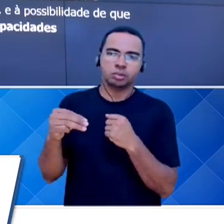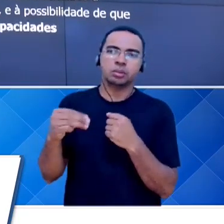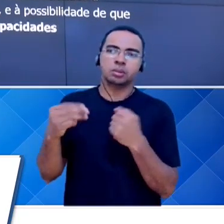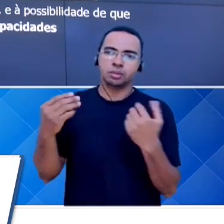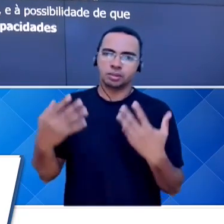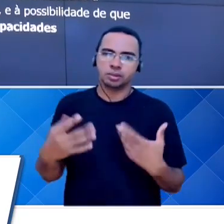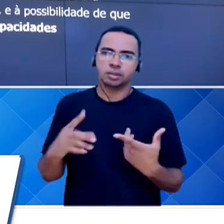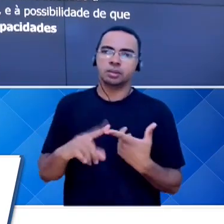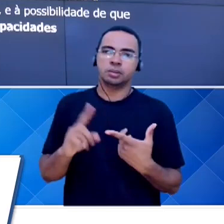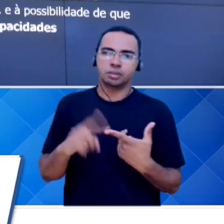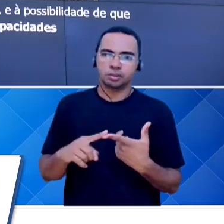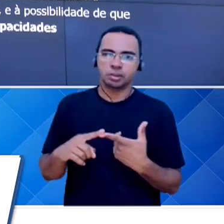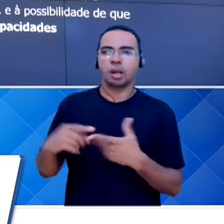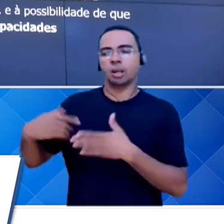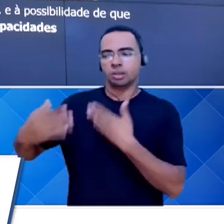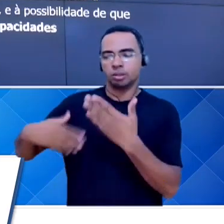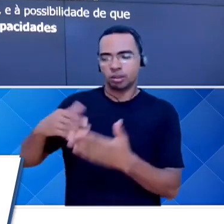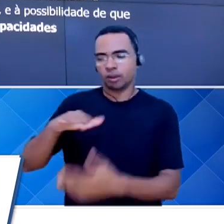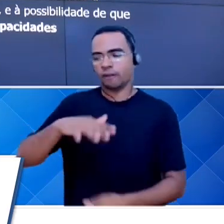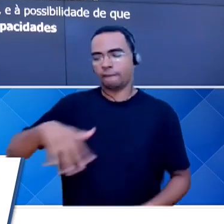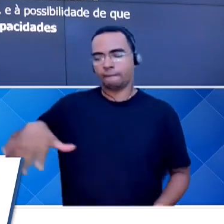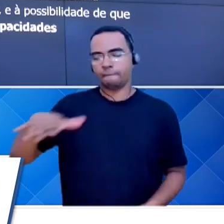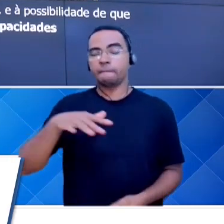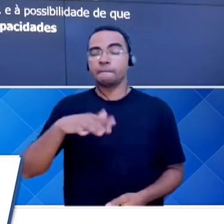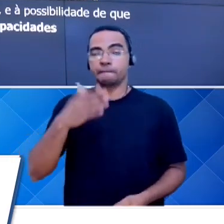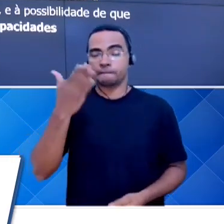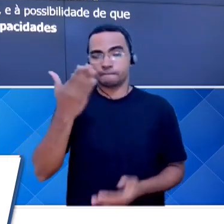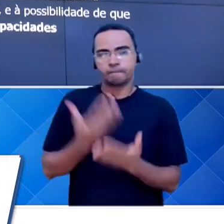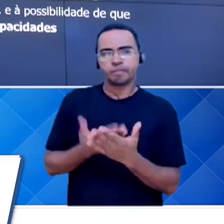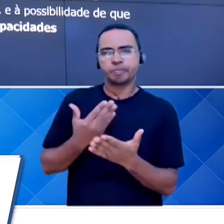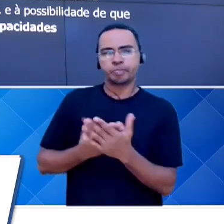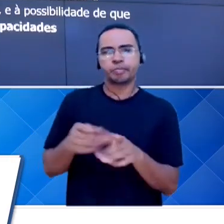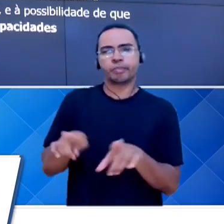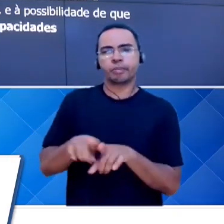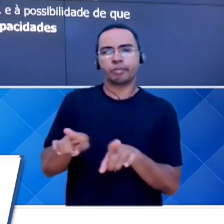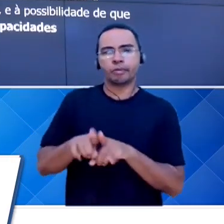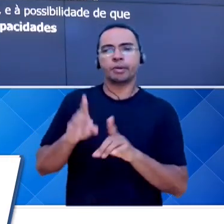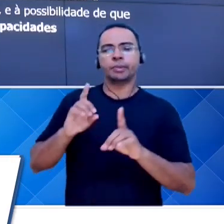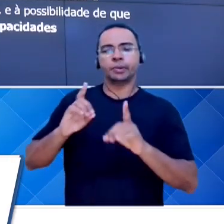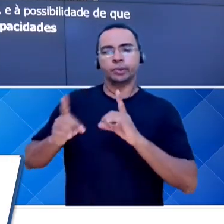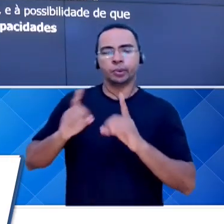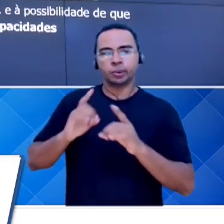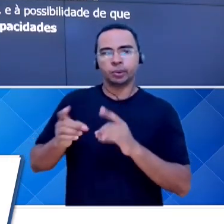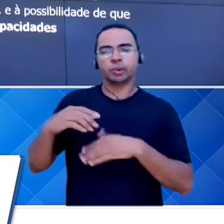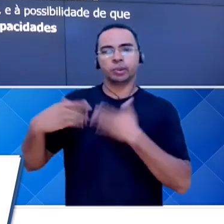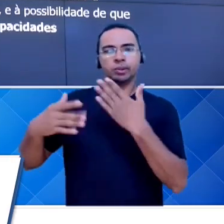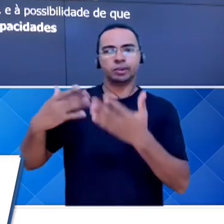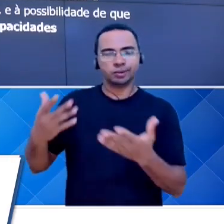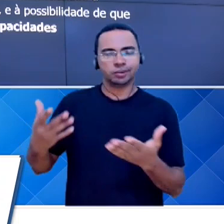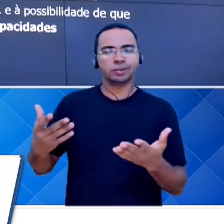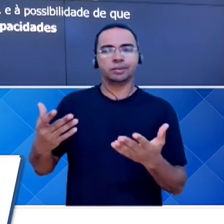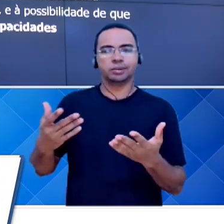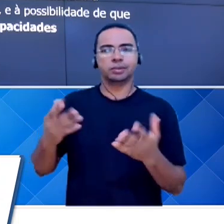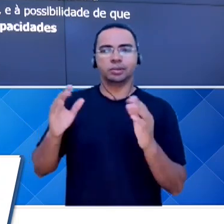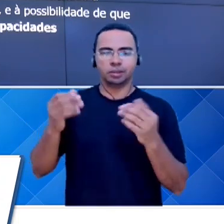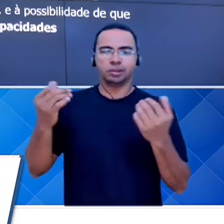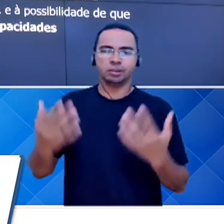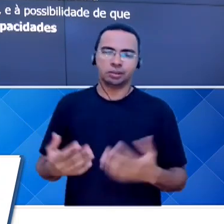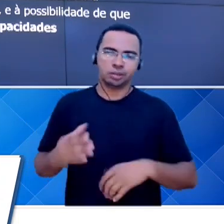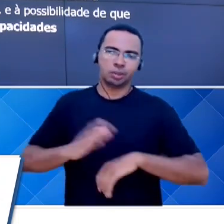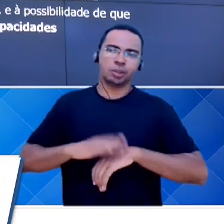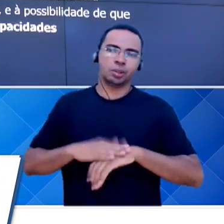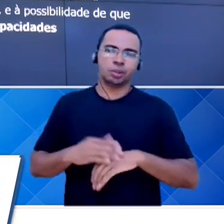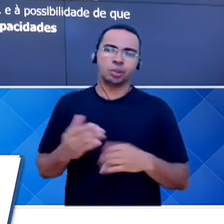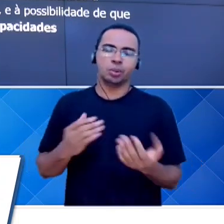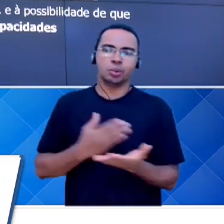do desenvolvimento regional, esse estudo também faz um diálogo com o desenvolvimento, né, que é isso que eu falei no início.